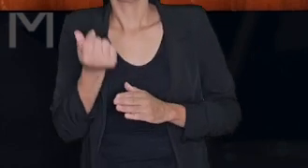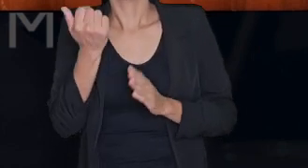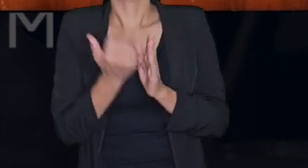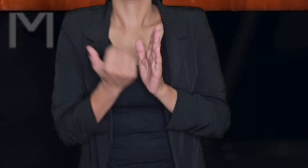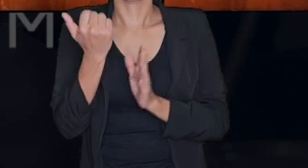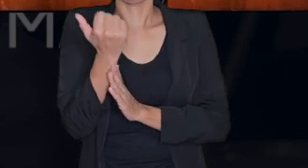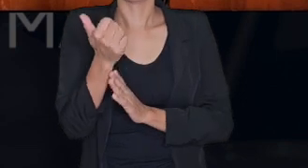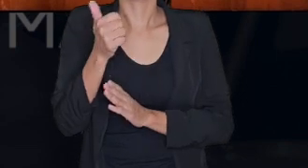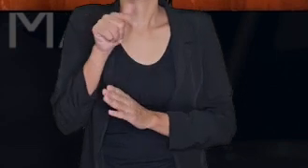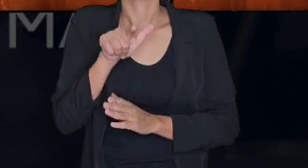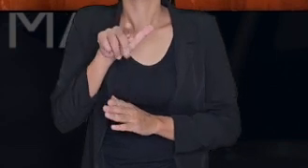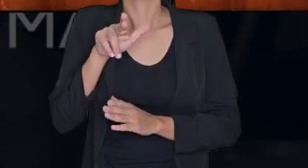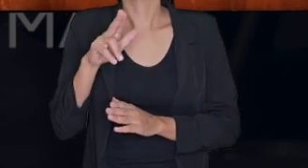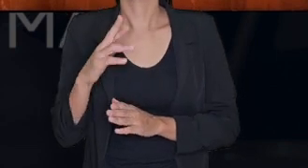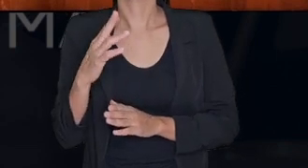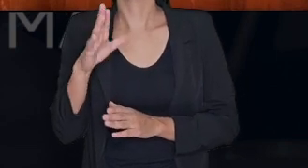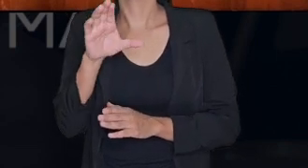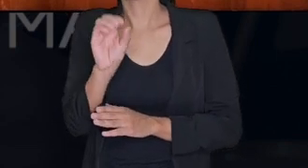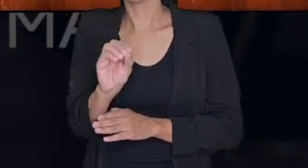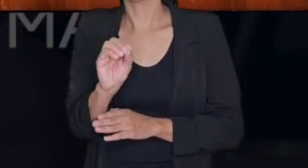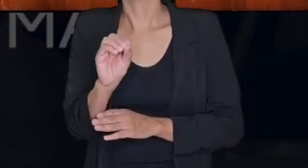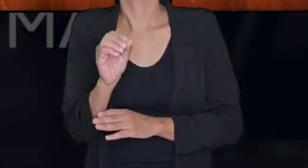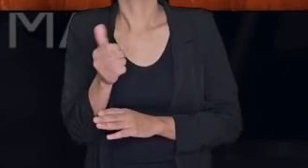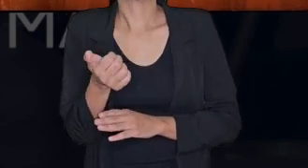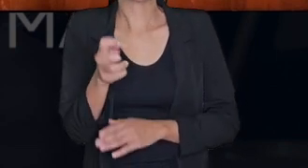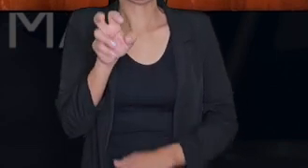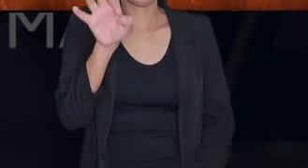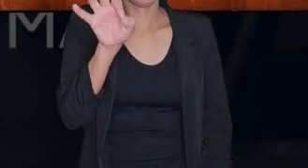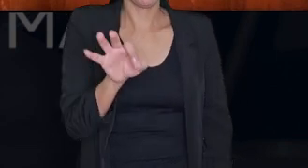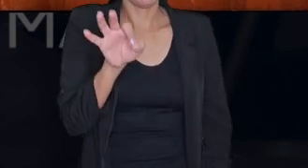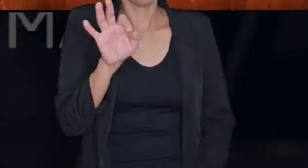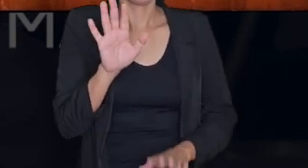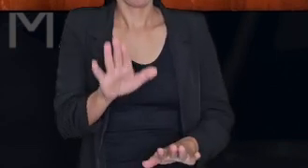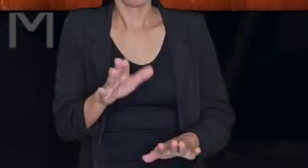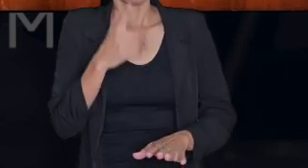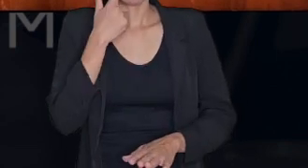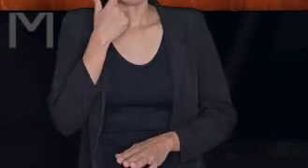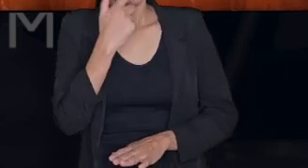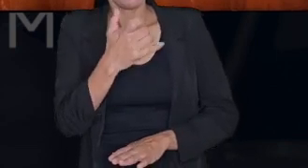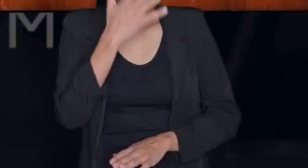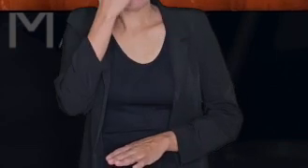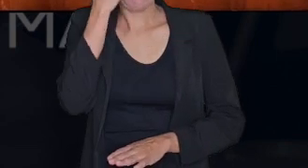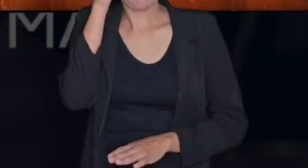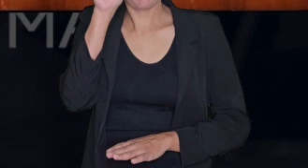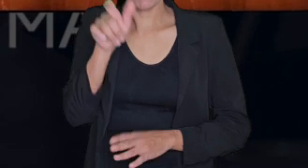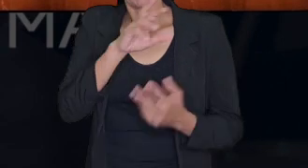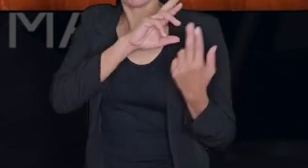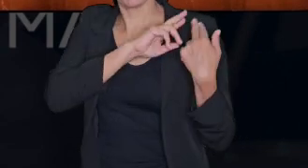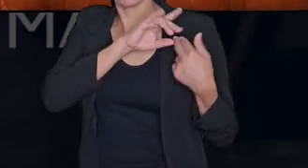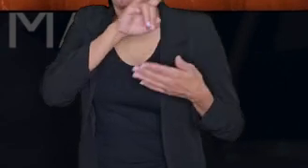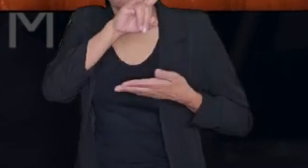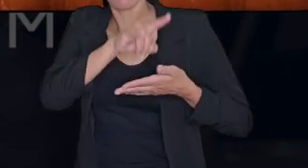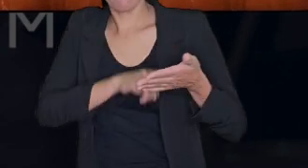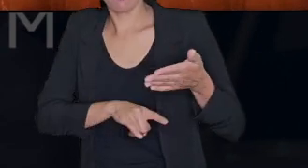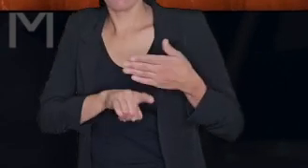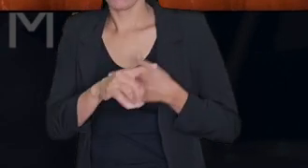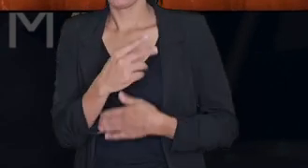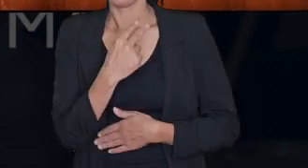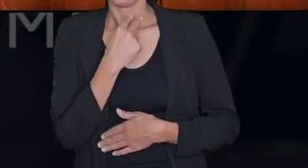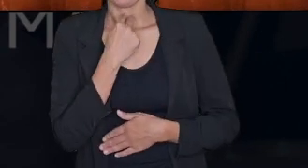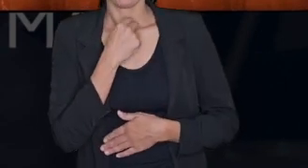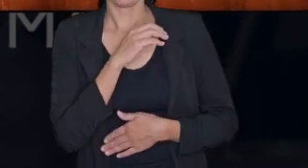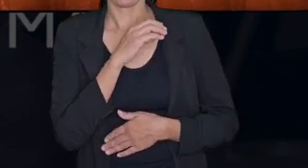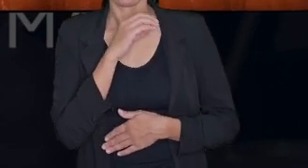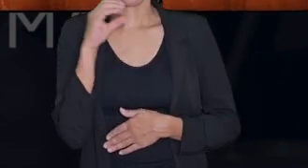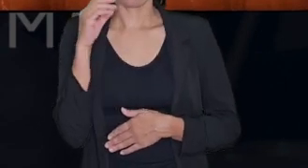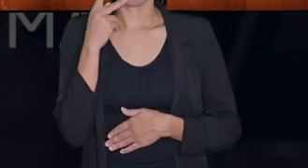de lucro imobiliário, ganho de capital, 15%. Não basta, mas olha que interessante. O